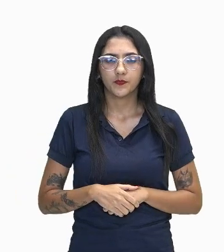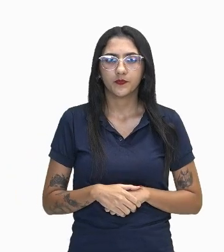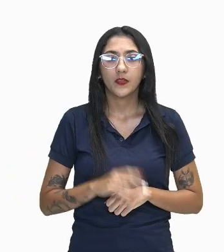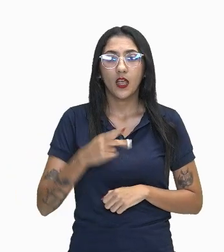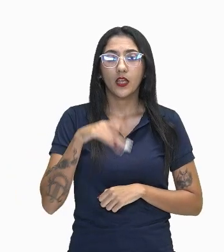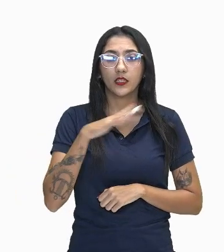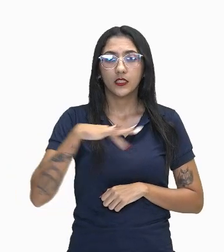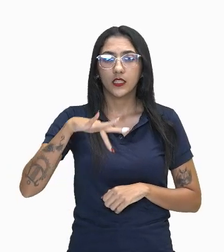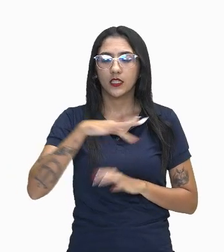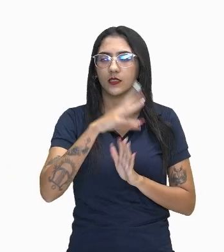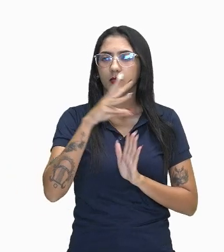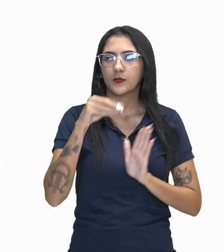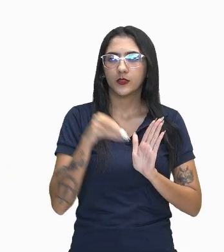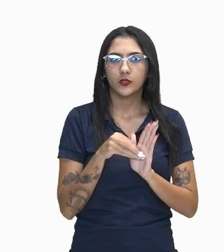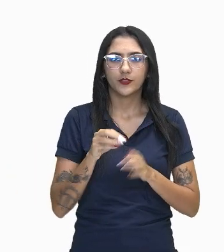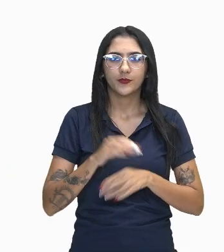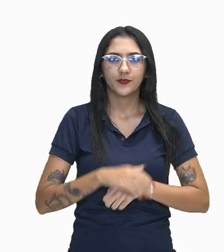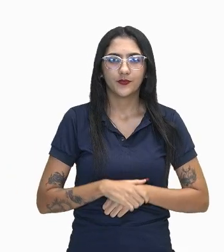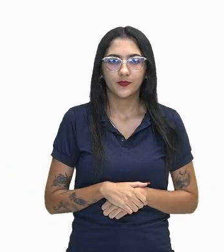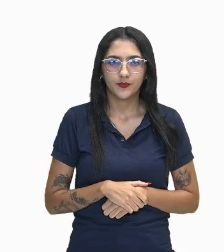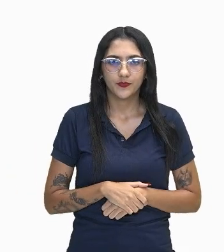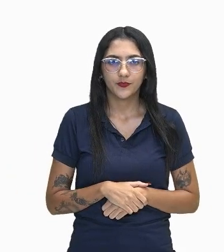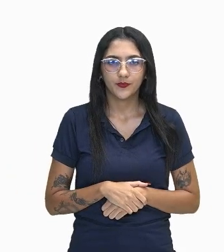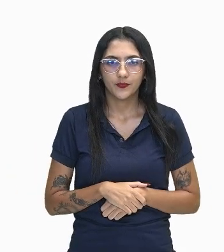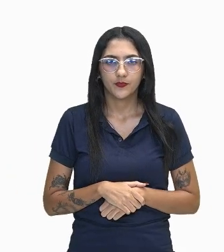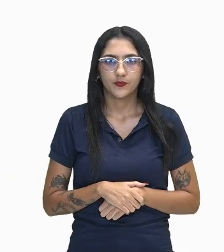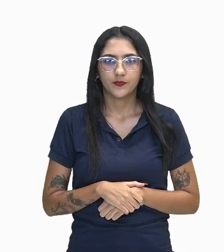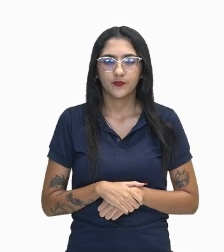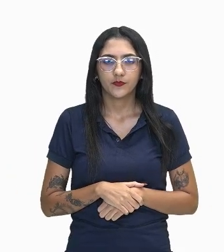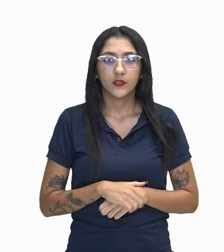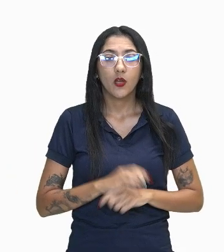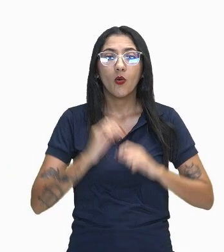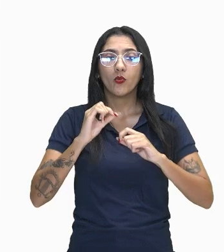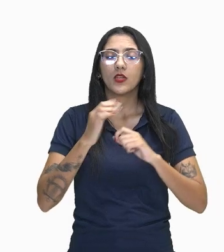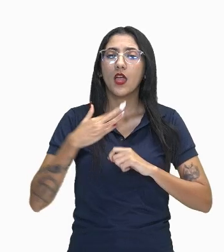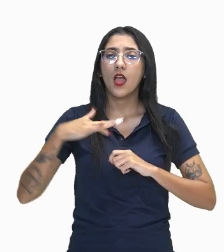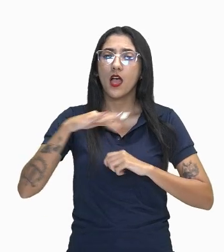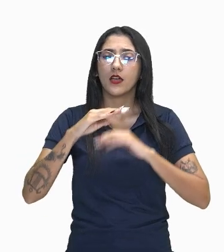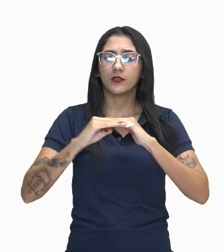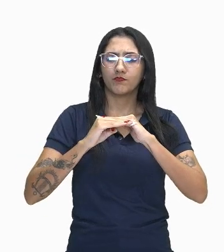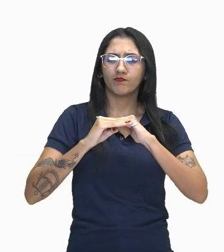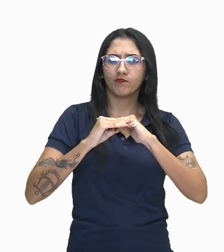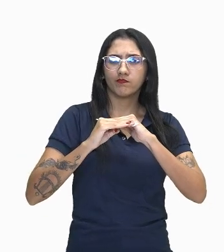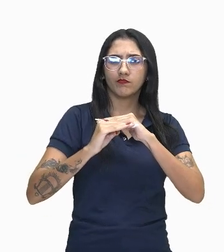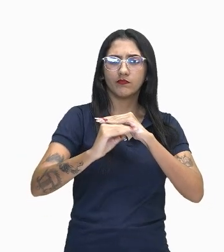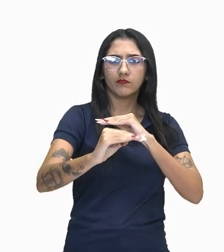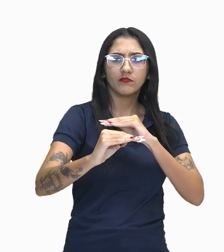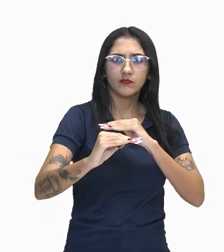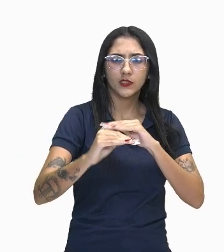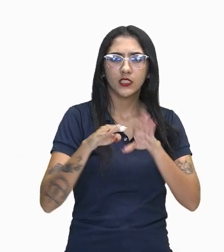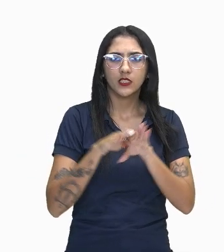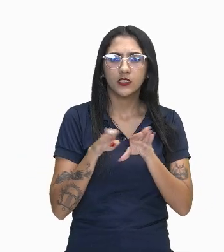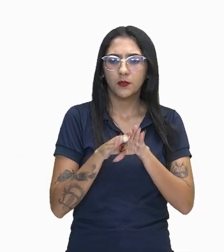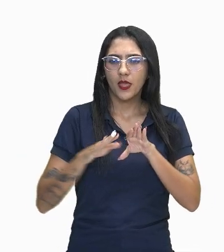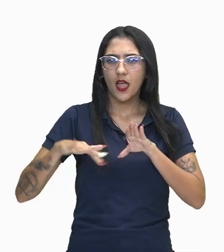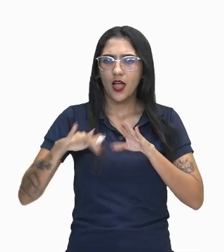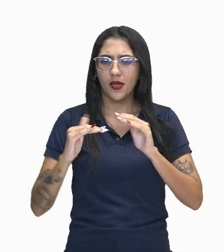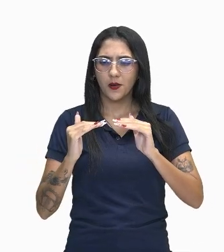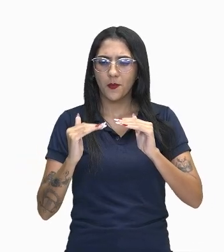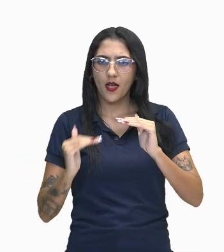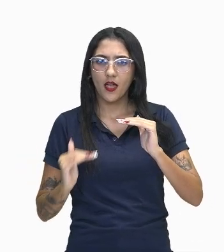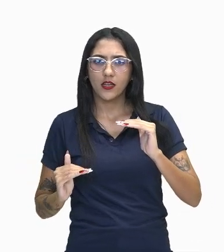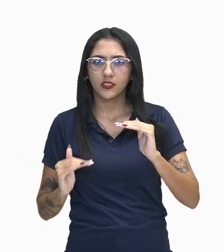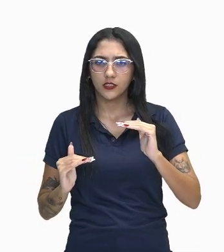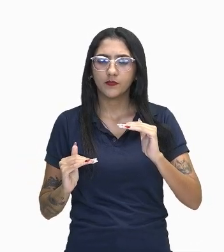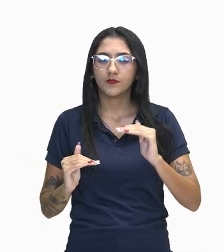domínio amazônico, vai ser dominado por planícies e terras baixas, tá? Com presença